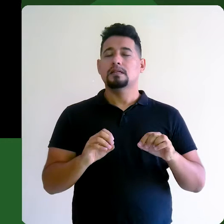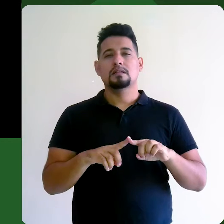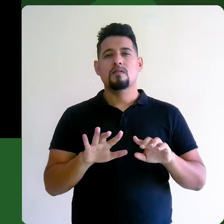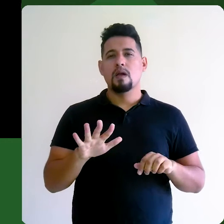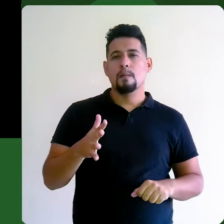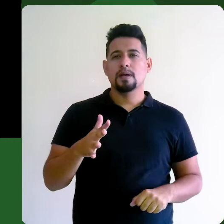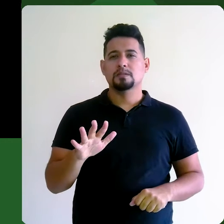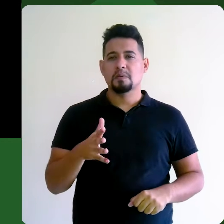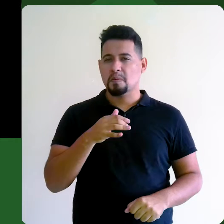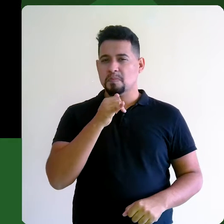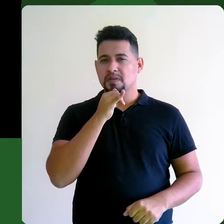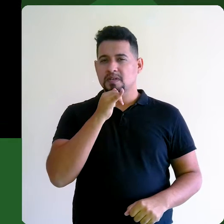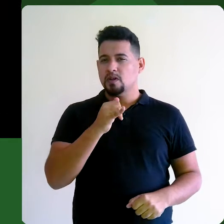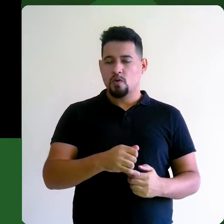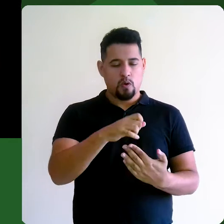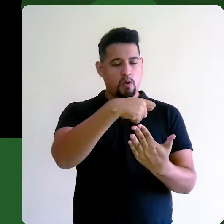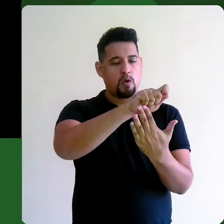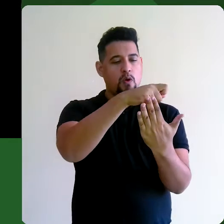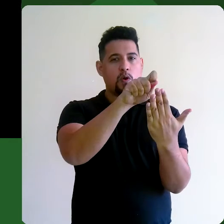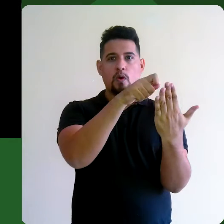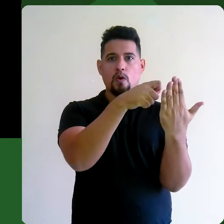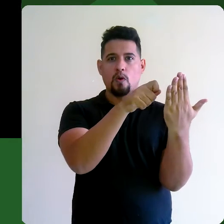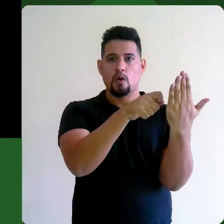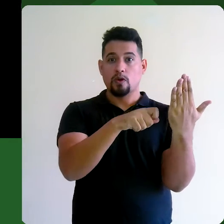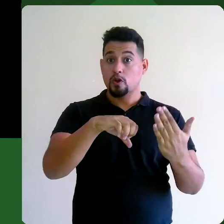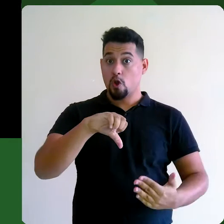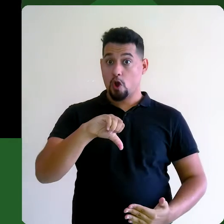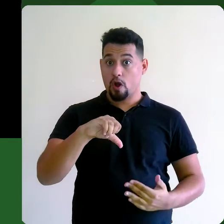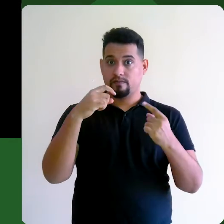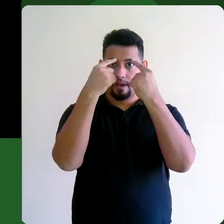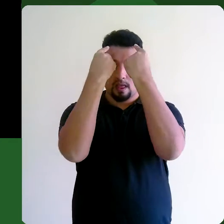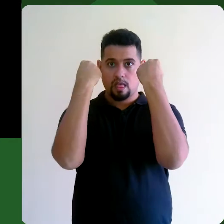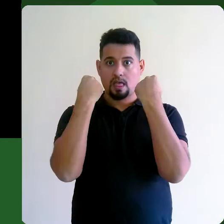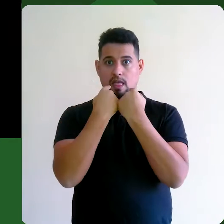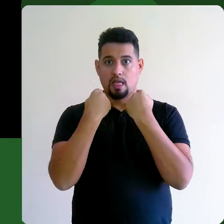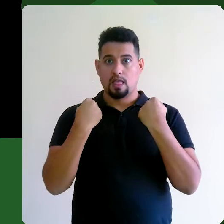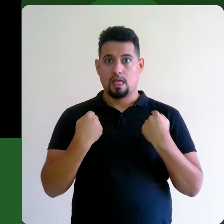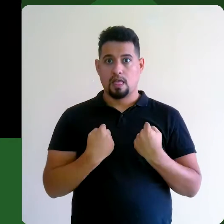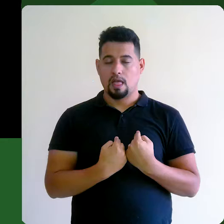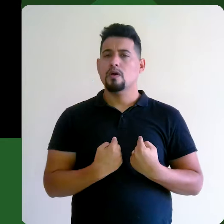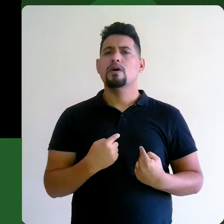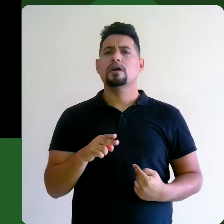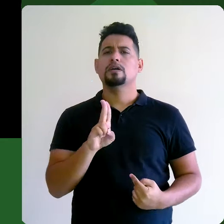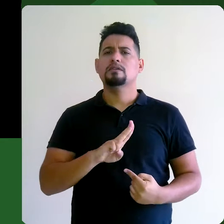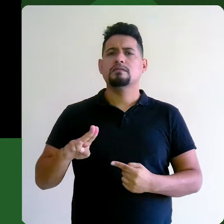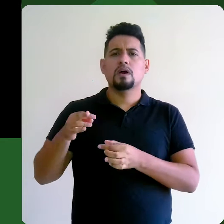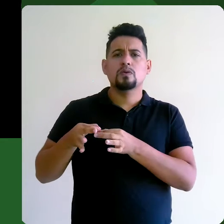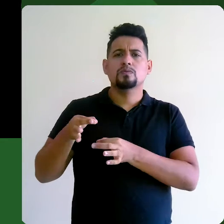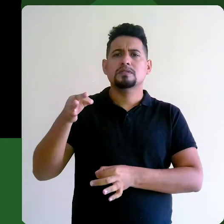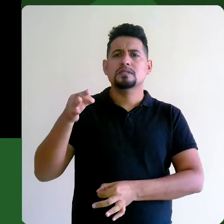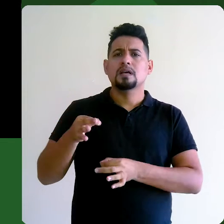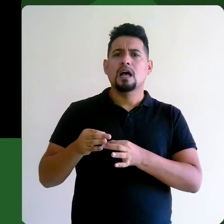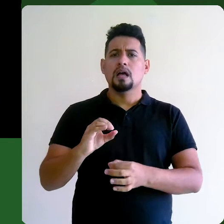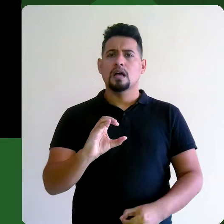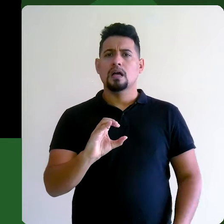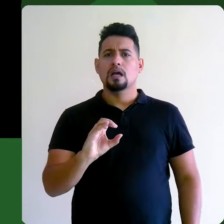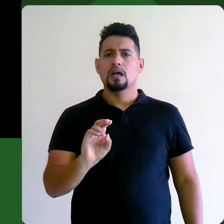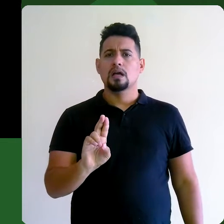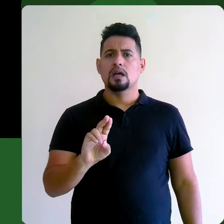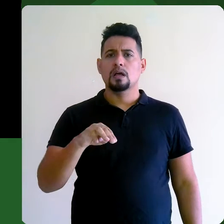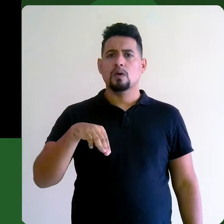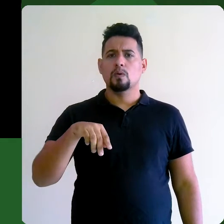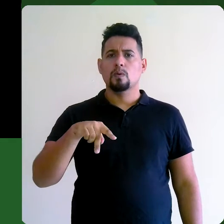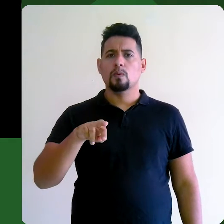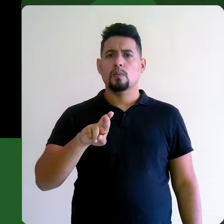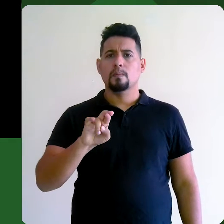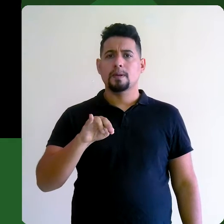ser baseado num croquis de 9 cabeças. A medida que a gente vai adotar para essa cabeça, que seria o